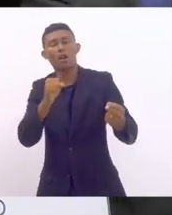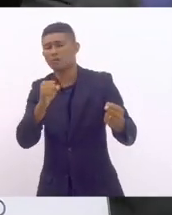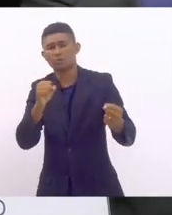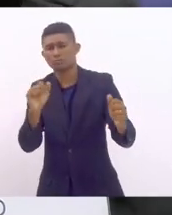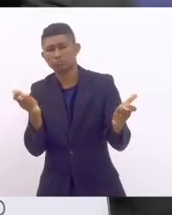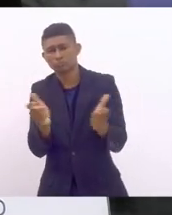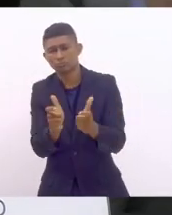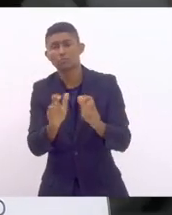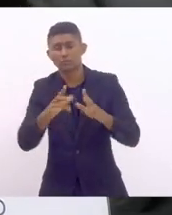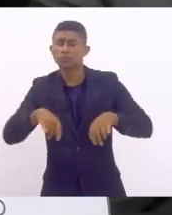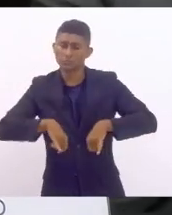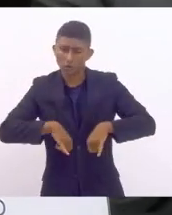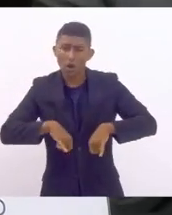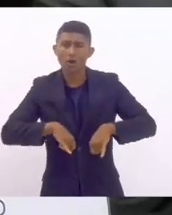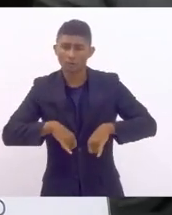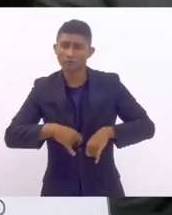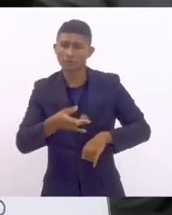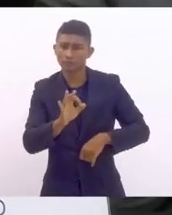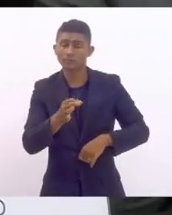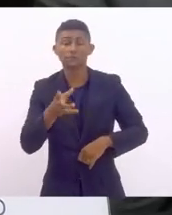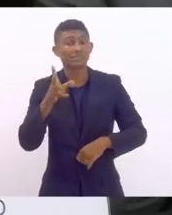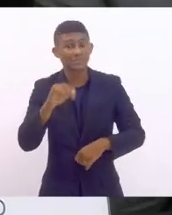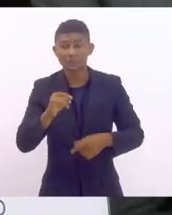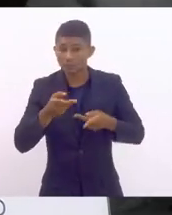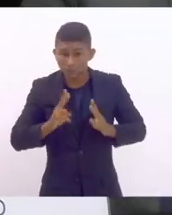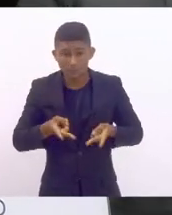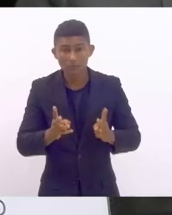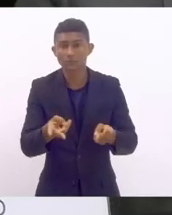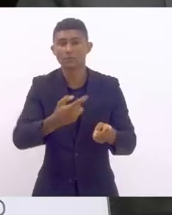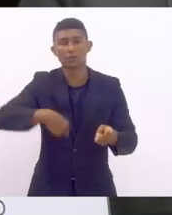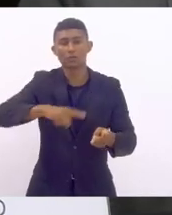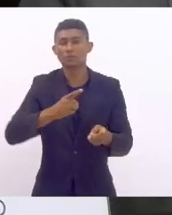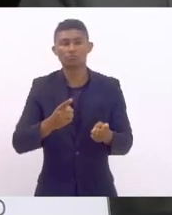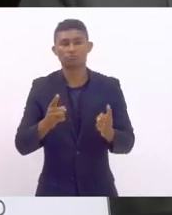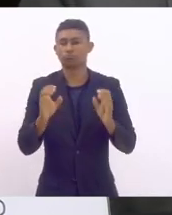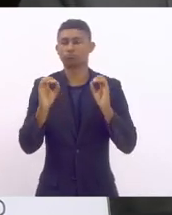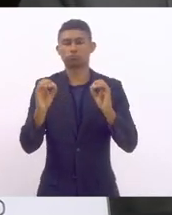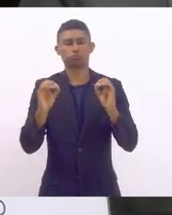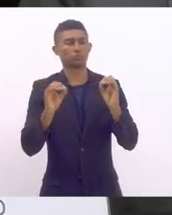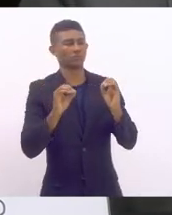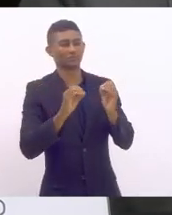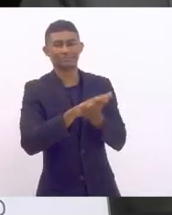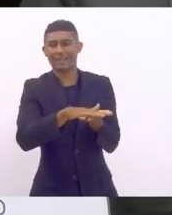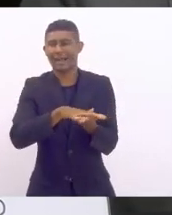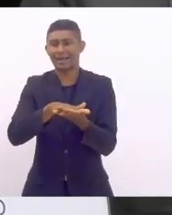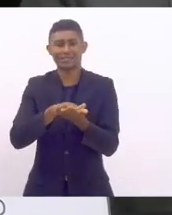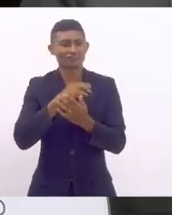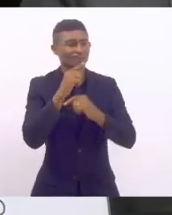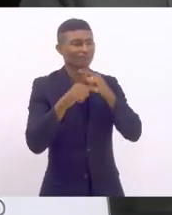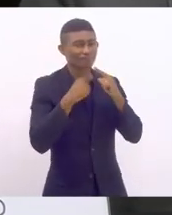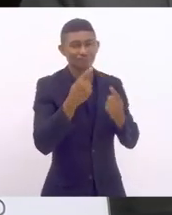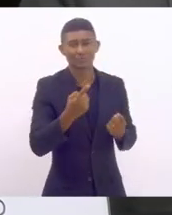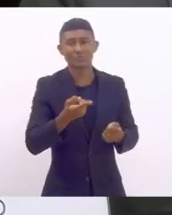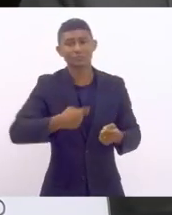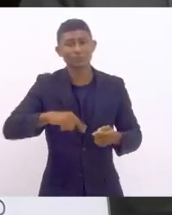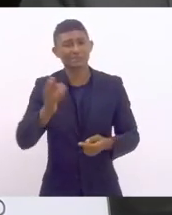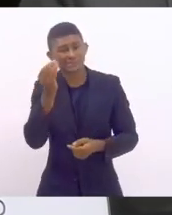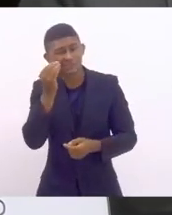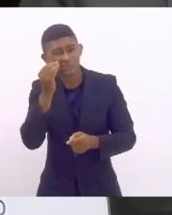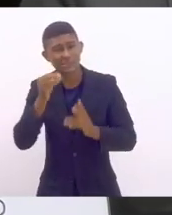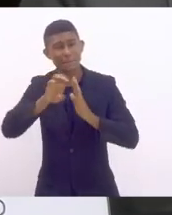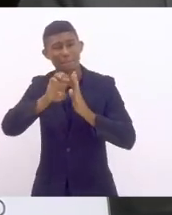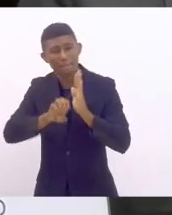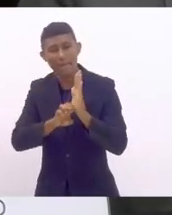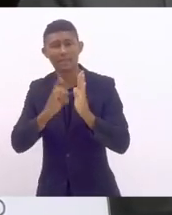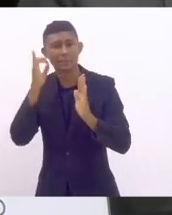EA extensão e daqui a pouco se continuar assim nós vamos ter nada Vamos fazer tanto fazendo com emenda parlamentar também